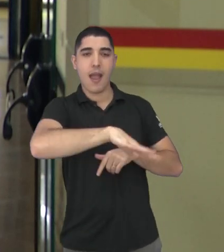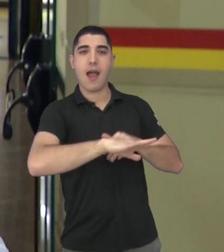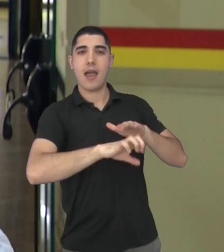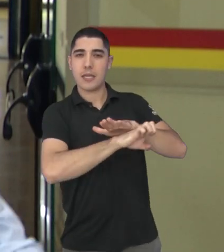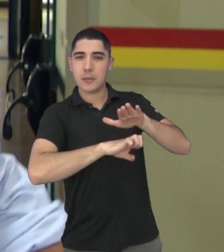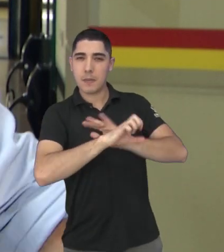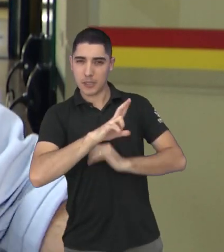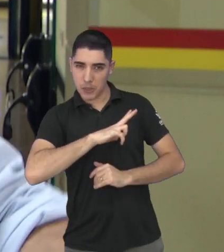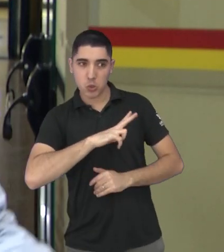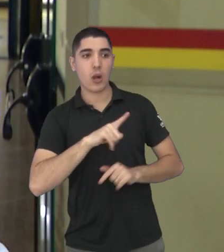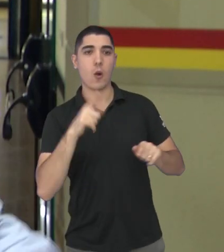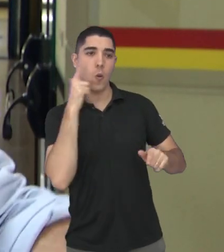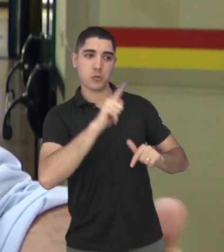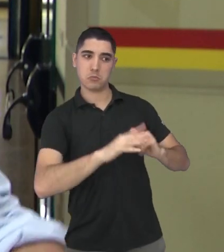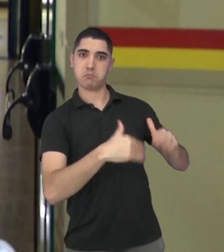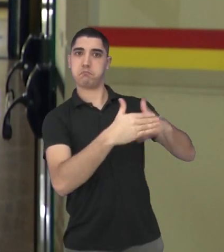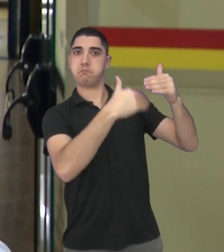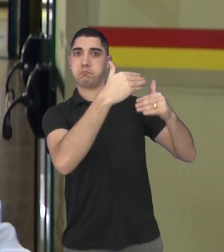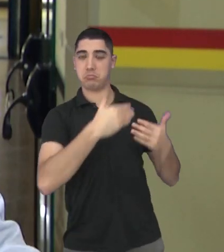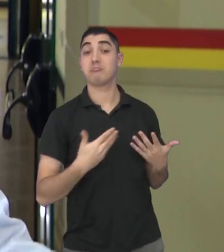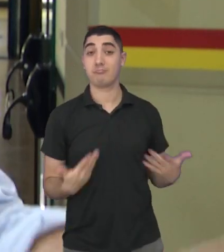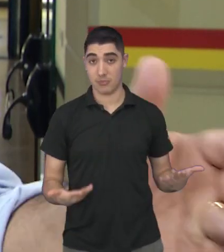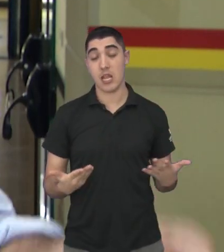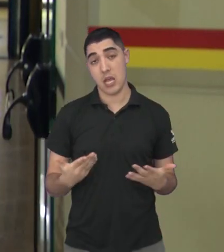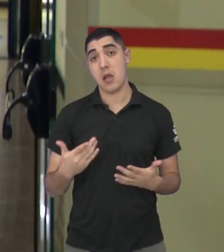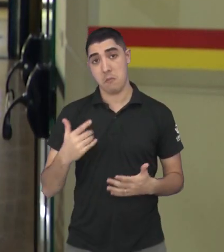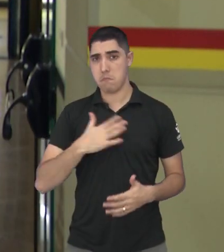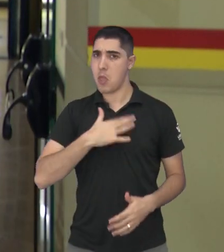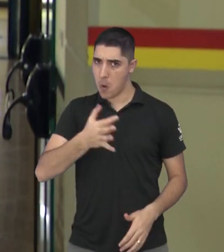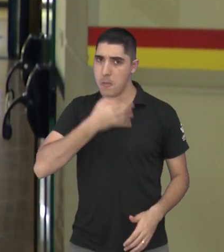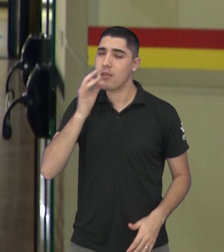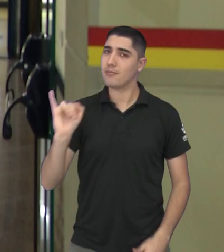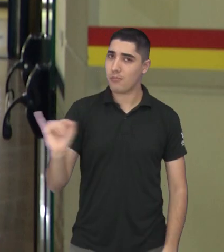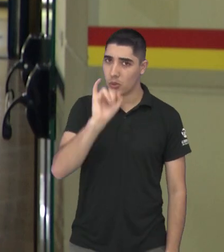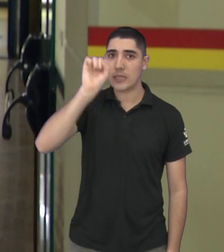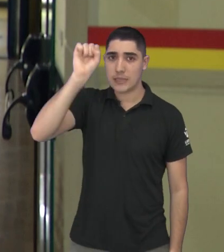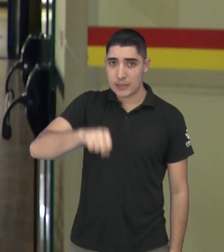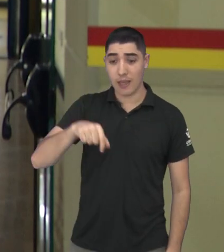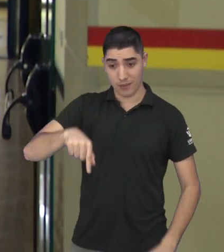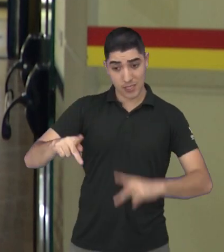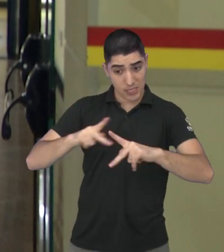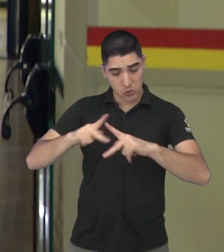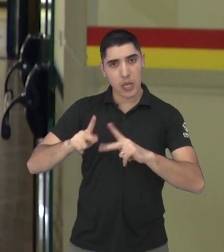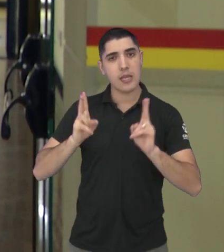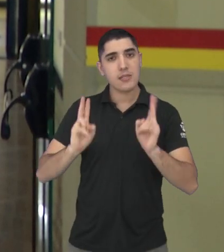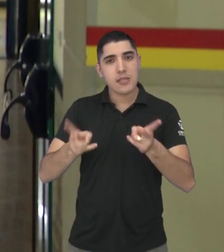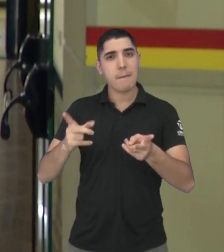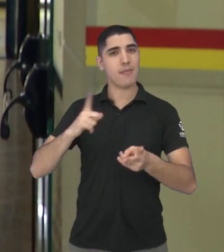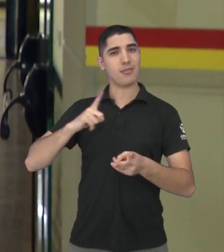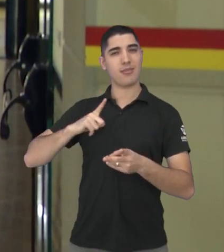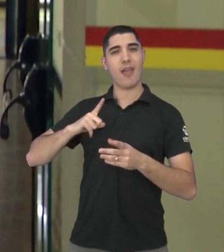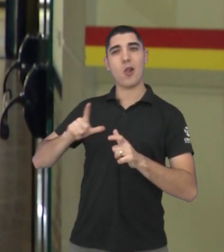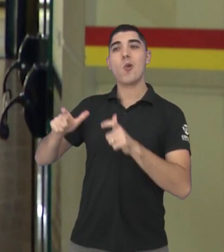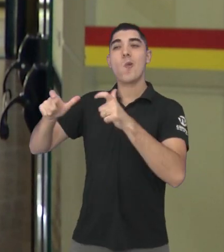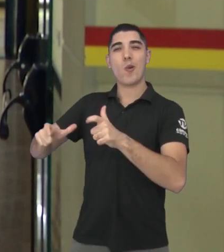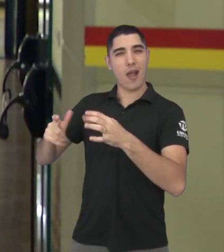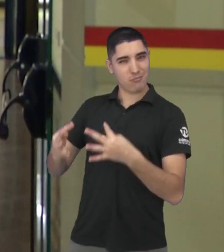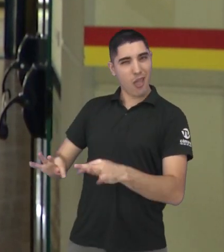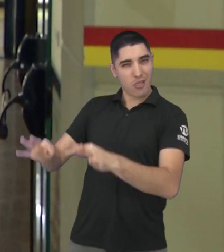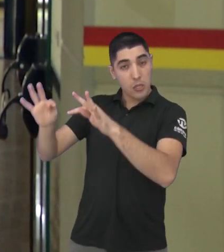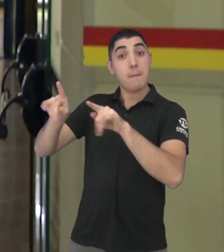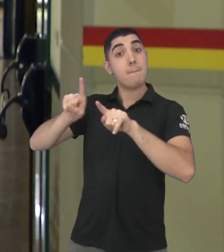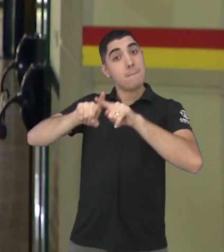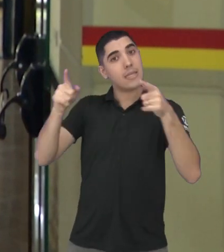que essa área seja difundida e cresça em nossa cidade então achei importantíssimo nossa cidade tem essa Vanguarda